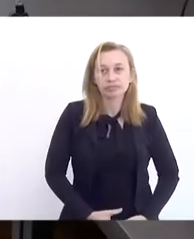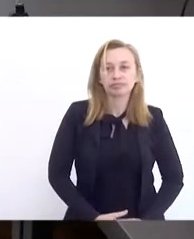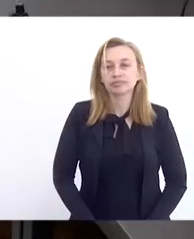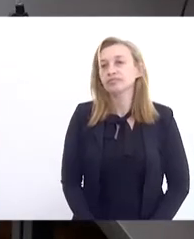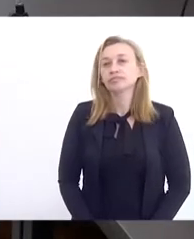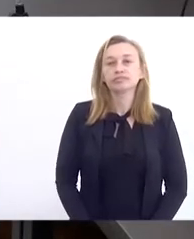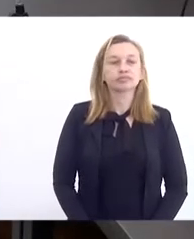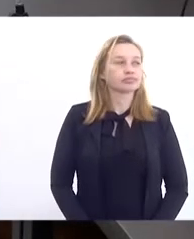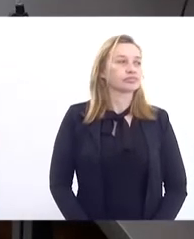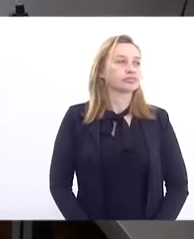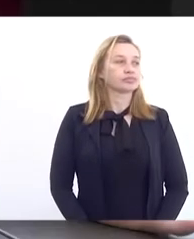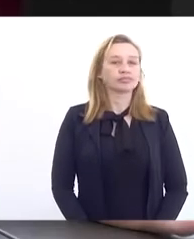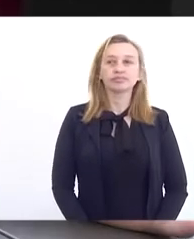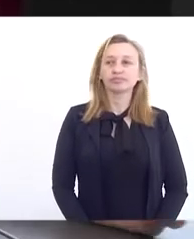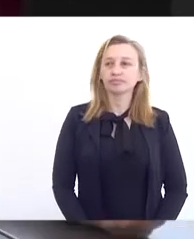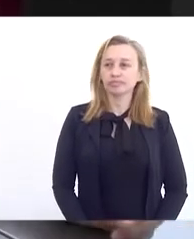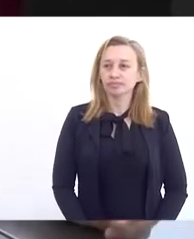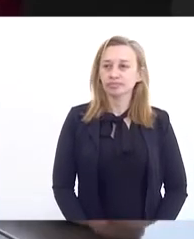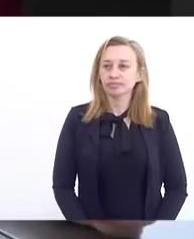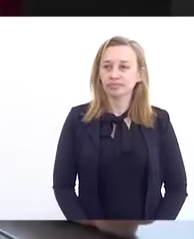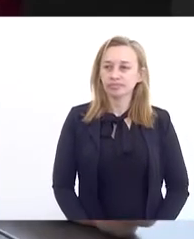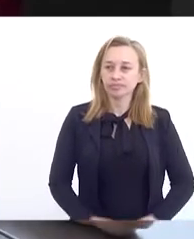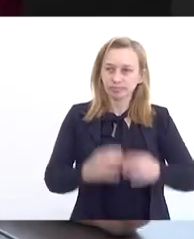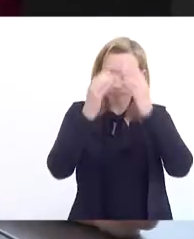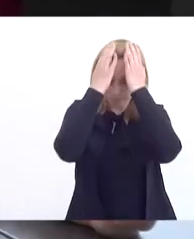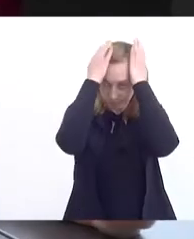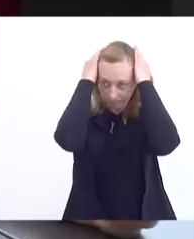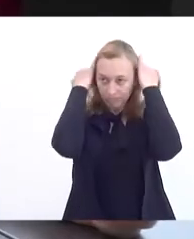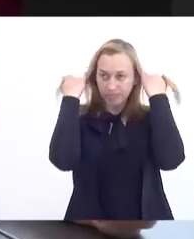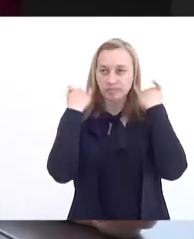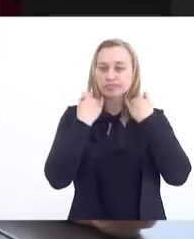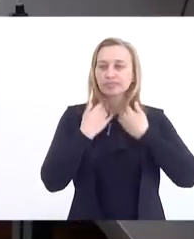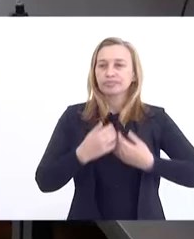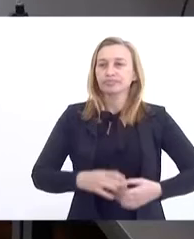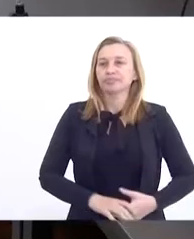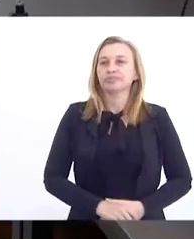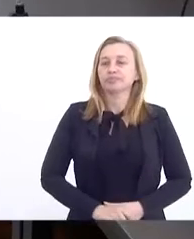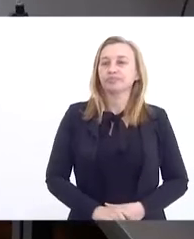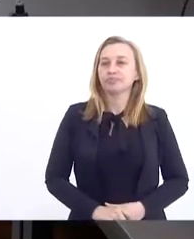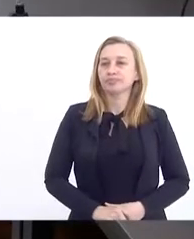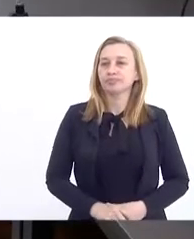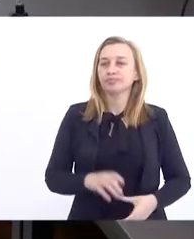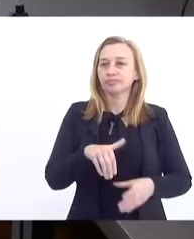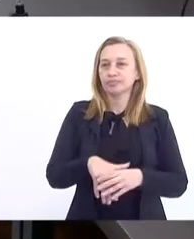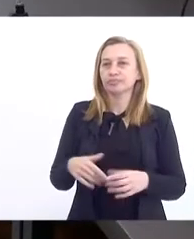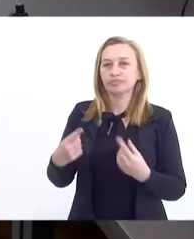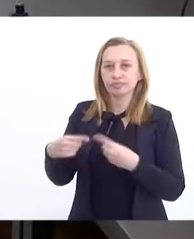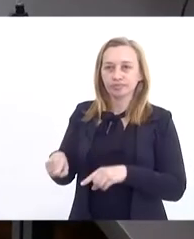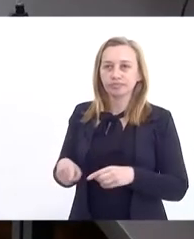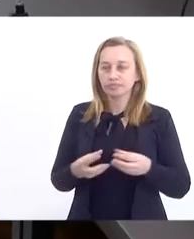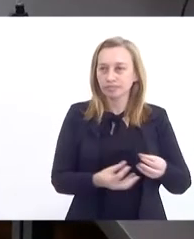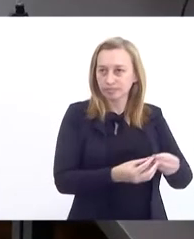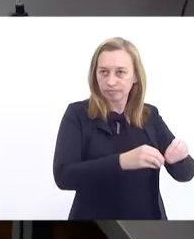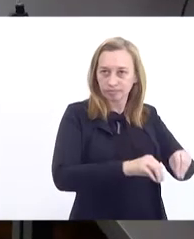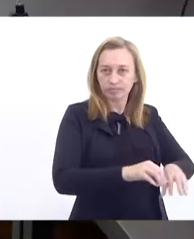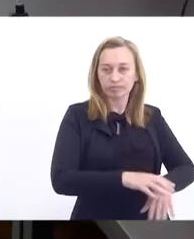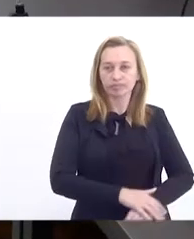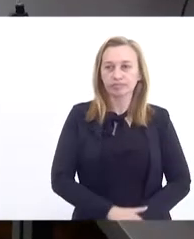não foi abordado em 2020. Não foi abordado. Né? Difícil. Então, parecer divergente pela